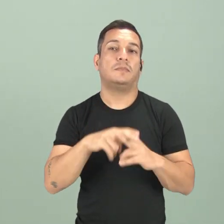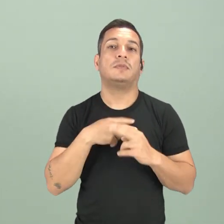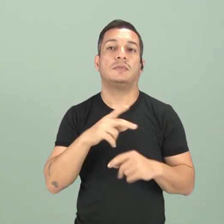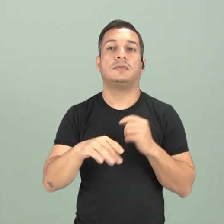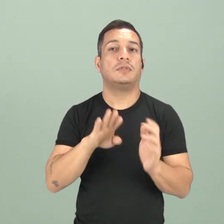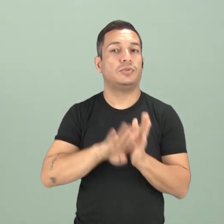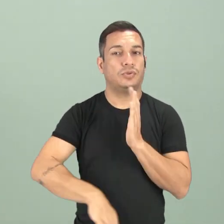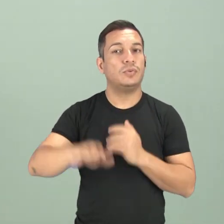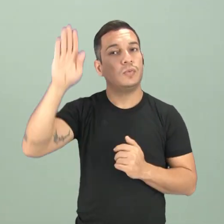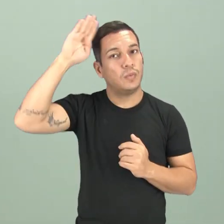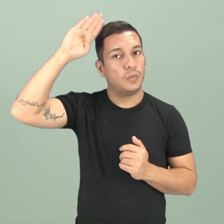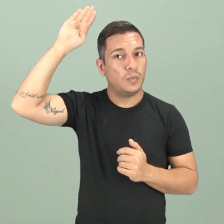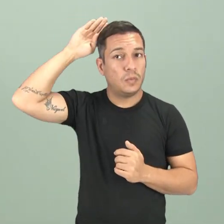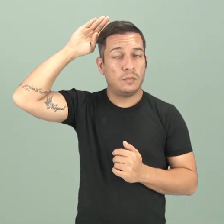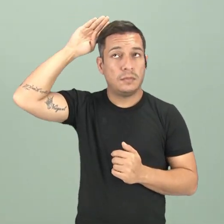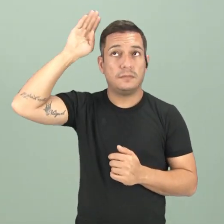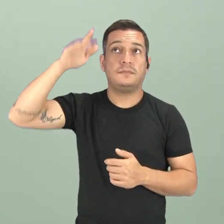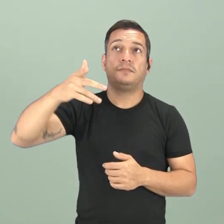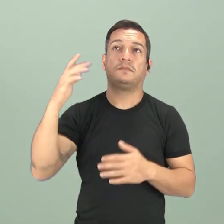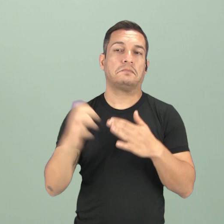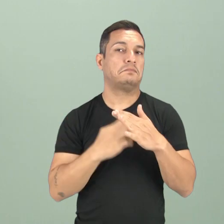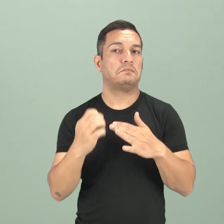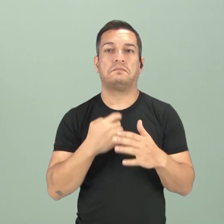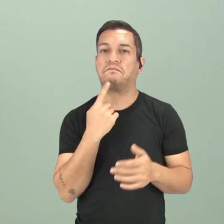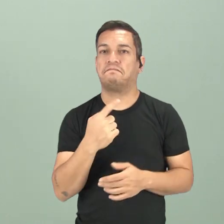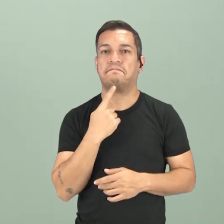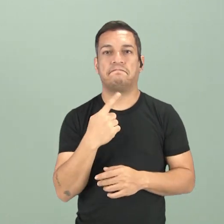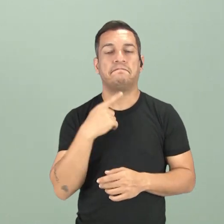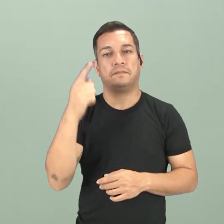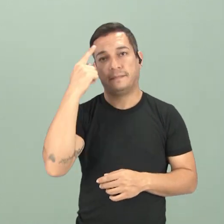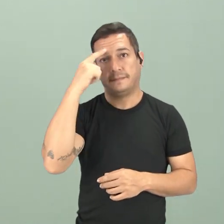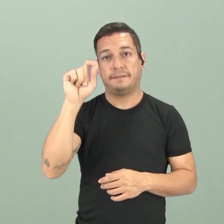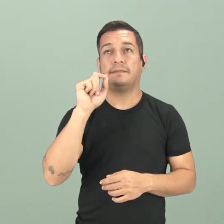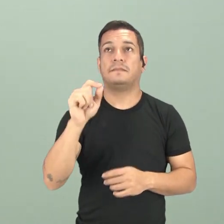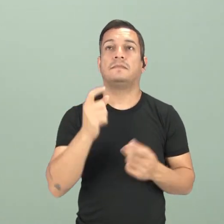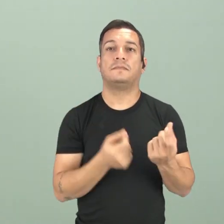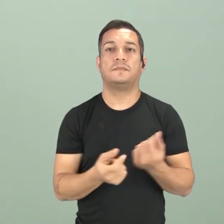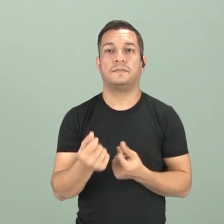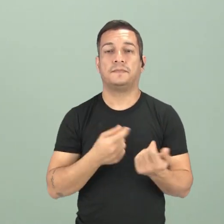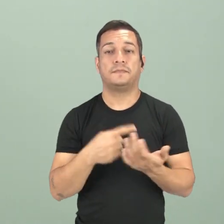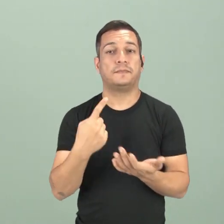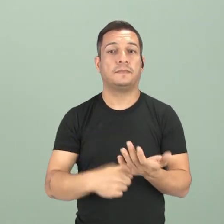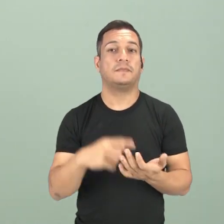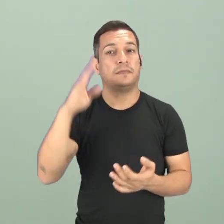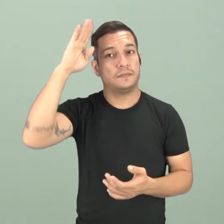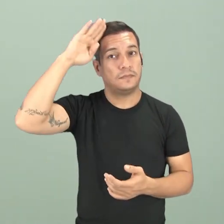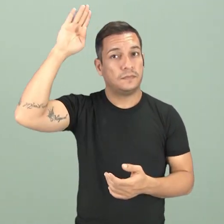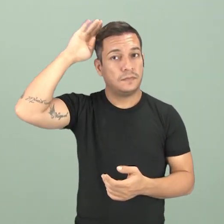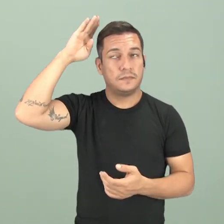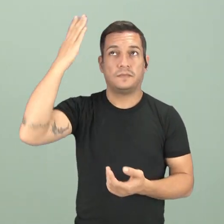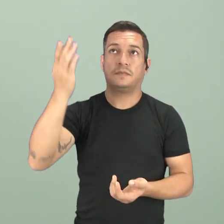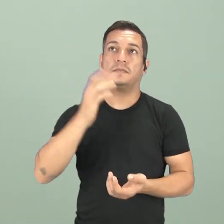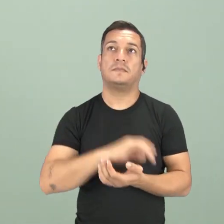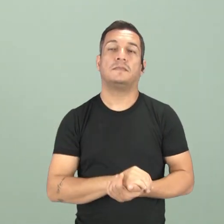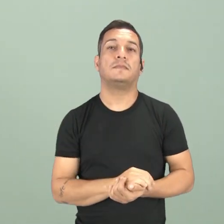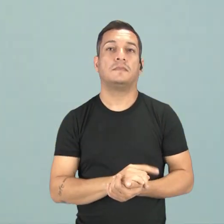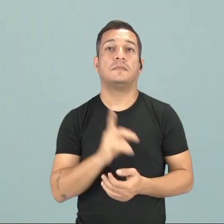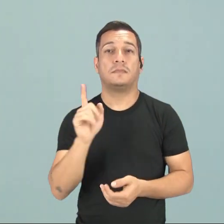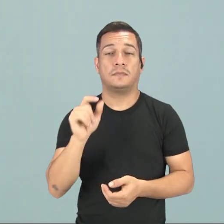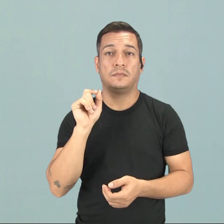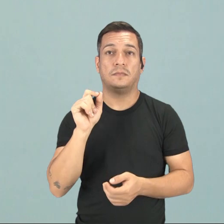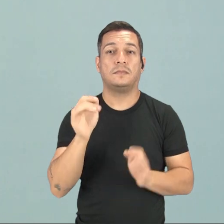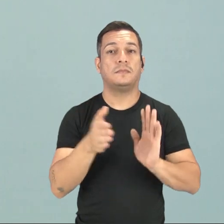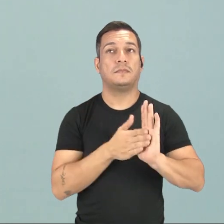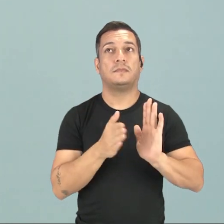menos Cuba. Então, nenhuma empresa não pode criar negócios com Cuba e vice-versa. Então, essa